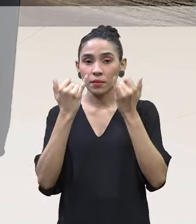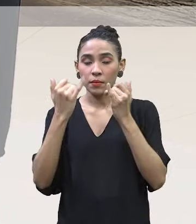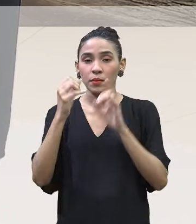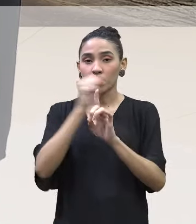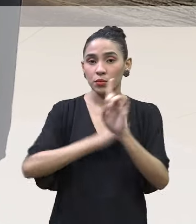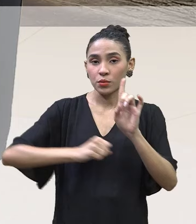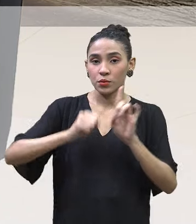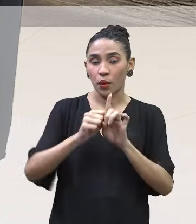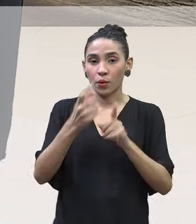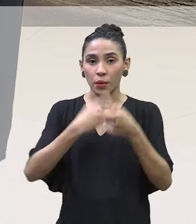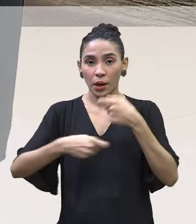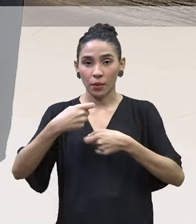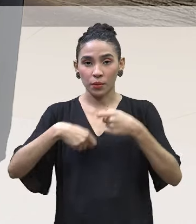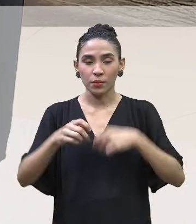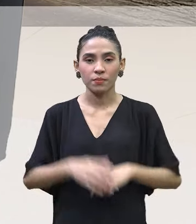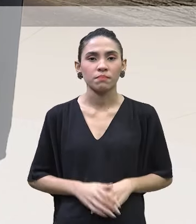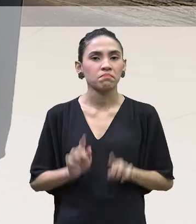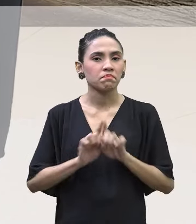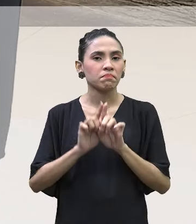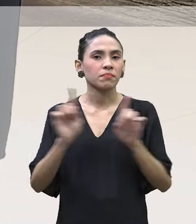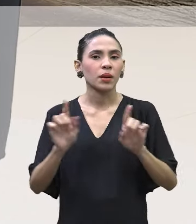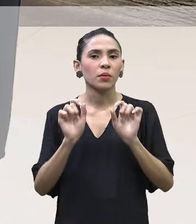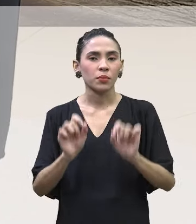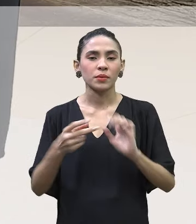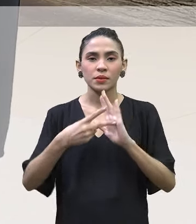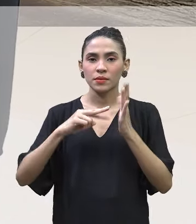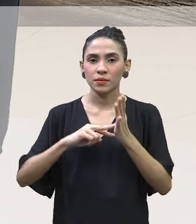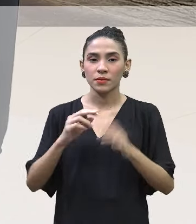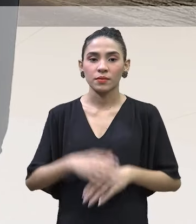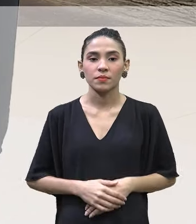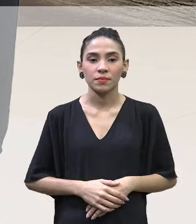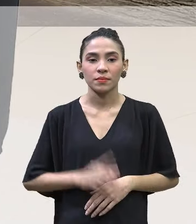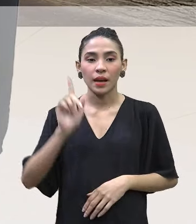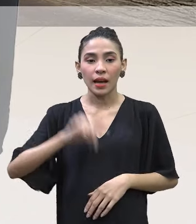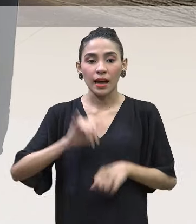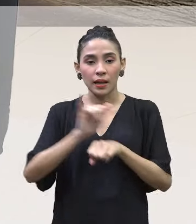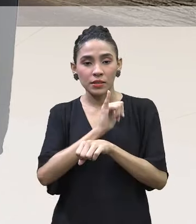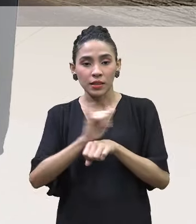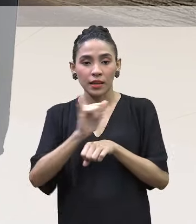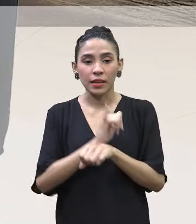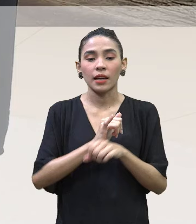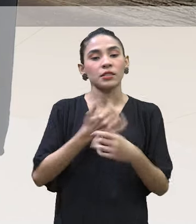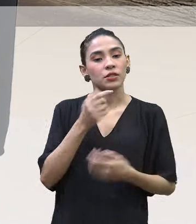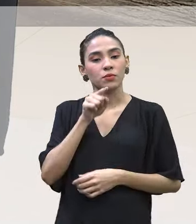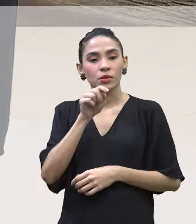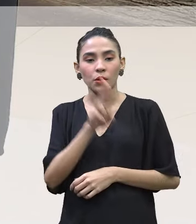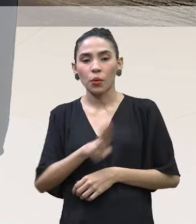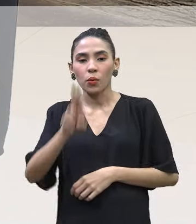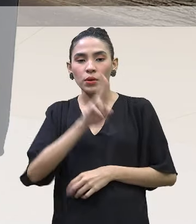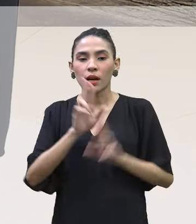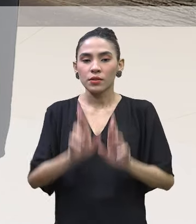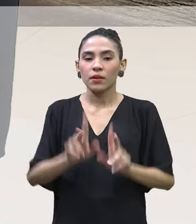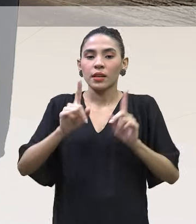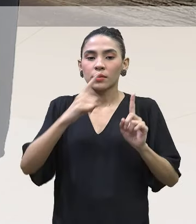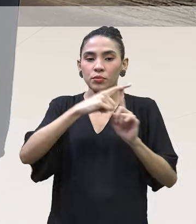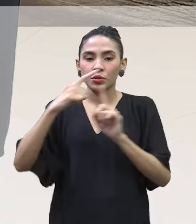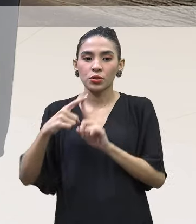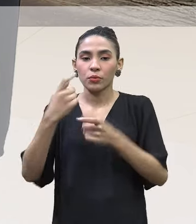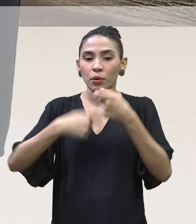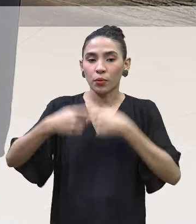socioeconômicos mas o que são taxa índice né são medidas quantitativas usadas para avaliar diferentes aspectos da